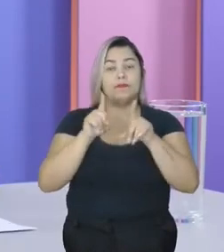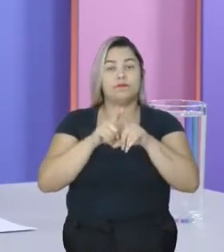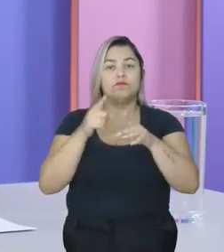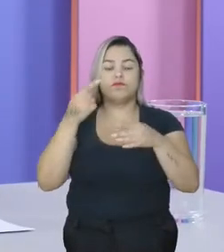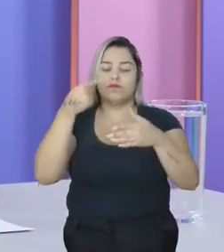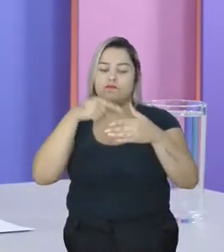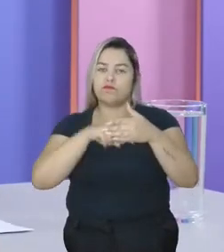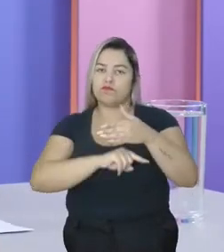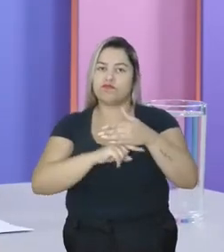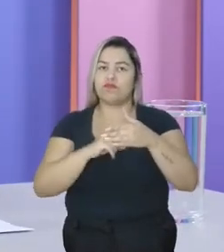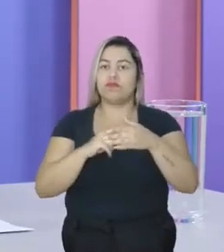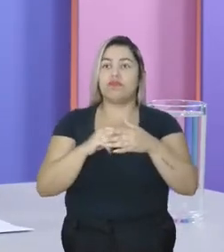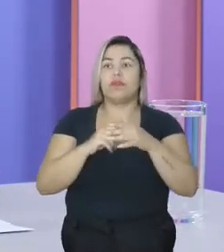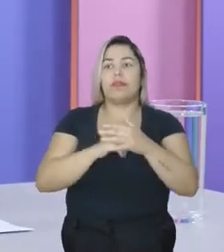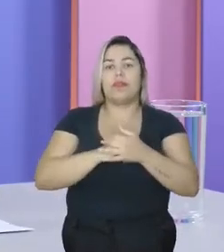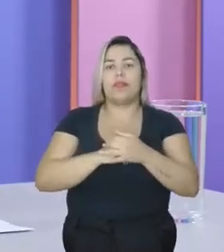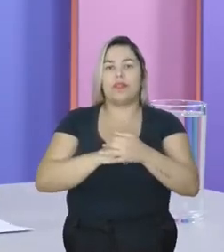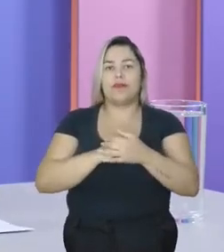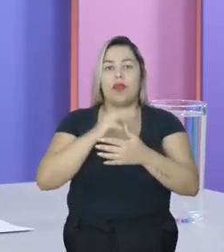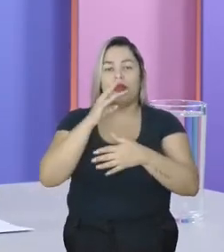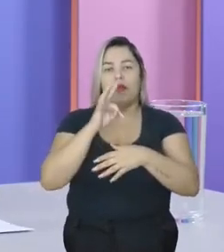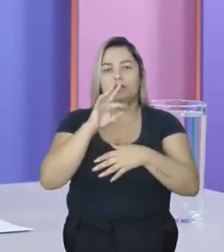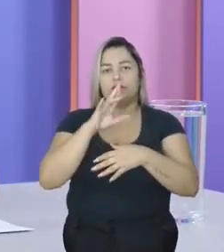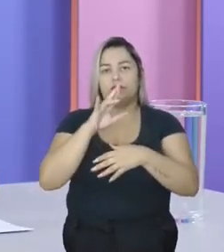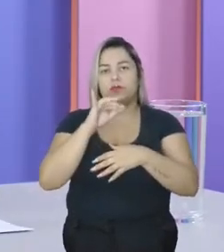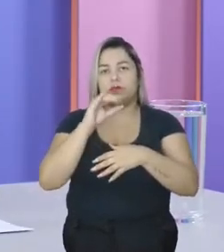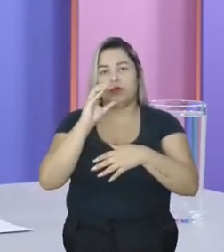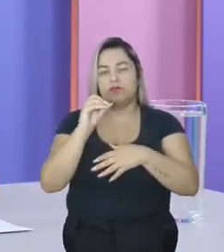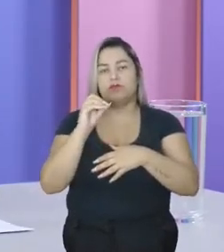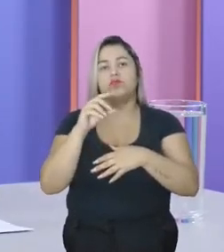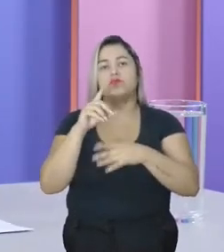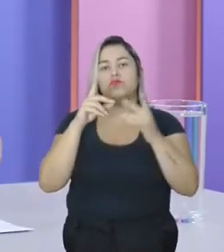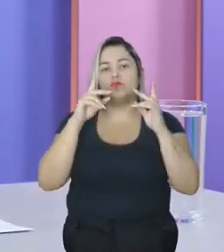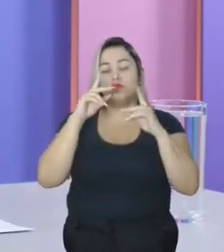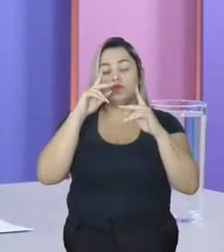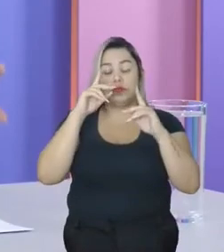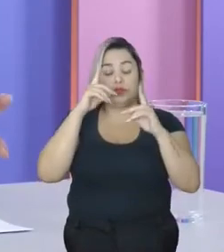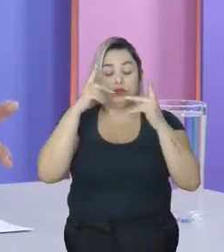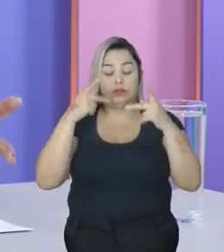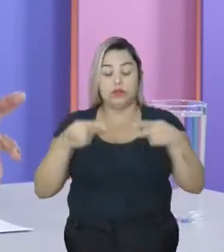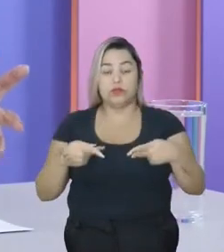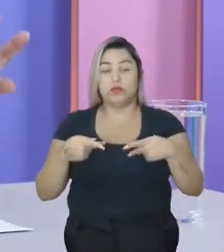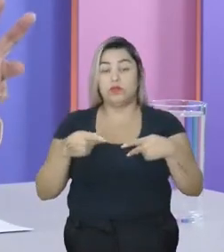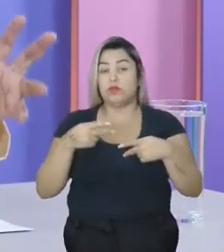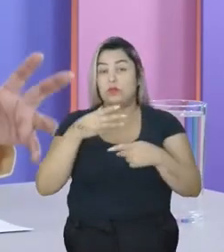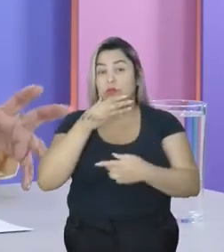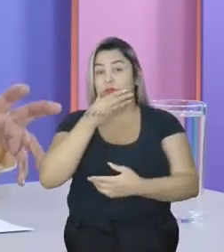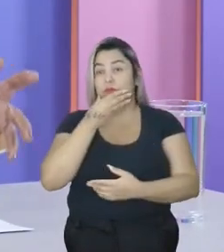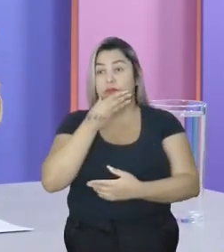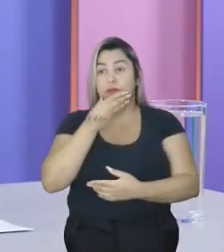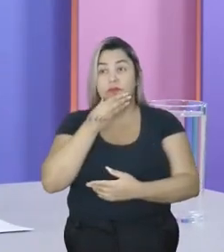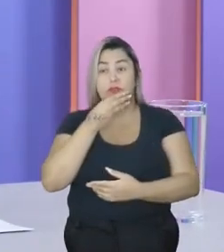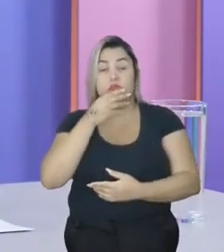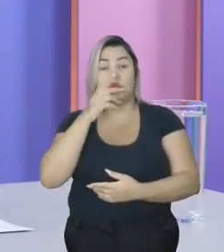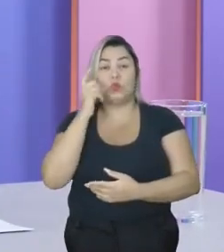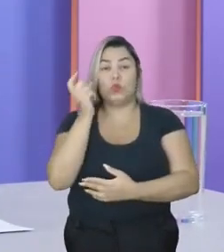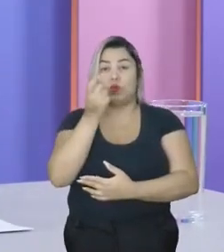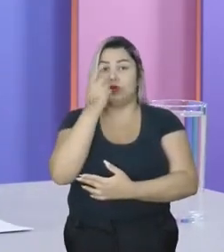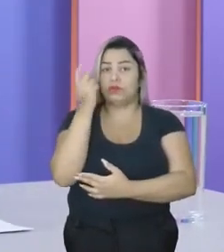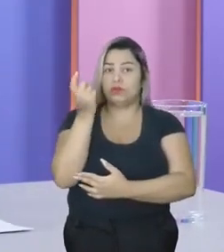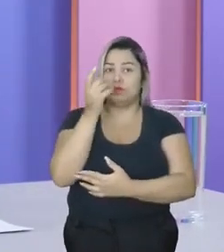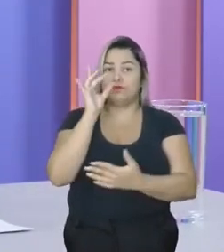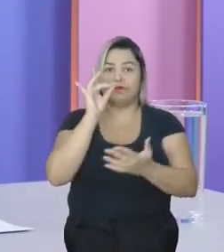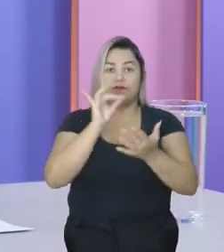profundamente associado ao tráfico de seres humanos, né? Então, isso é uma realidade, não é só do Rio Grande do Sul, uma